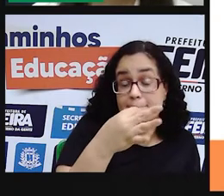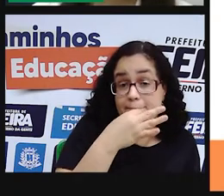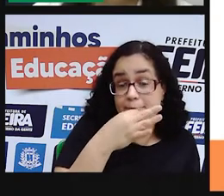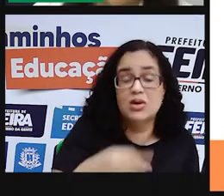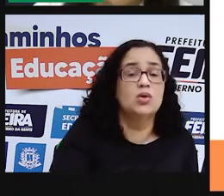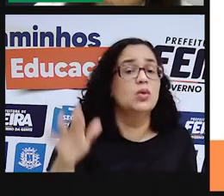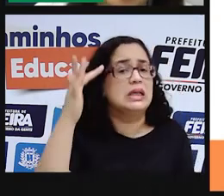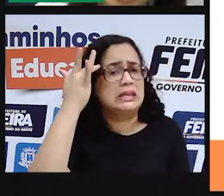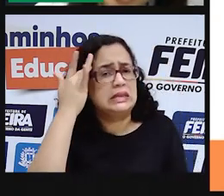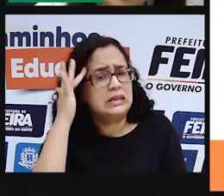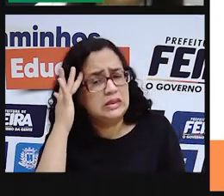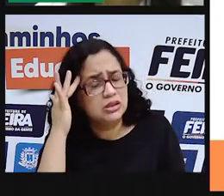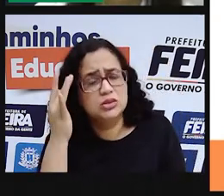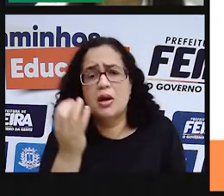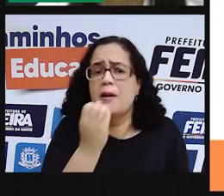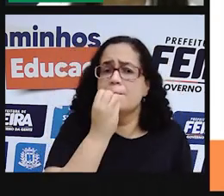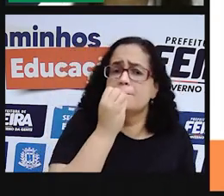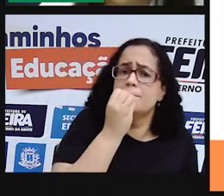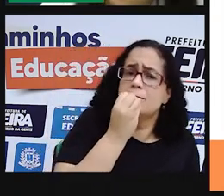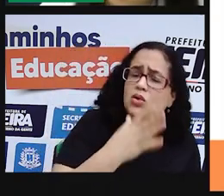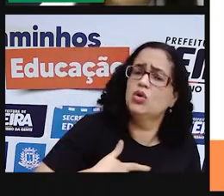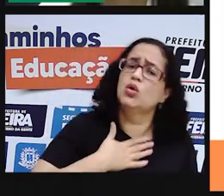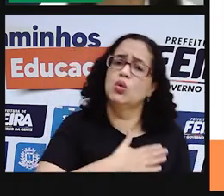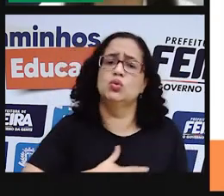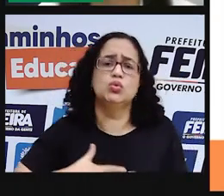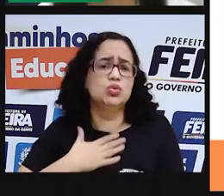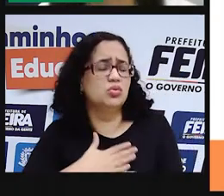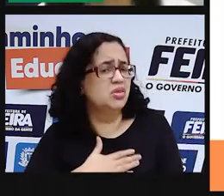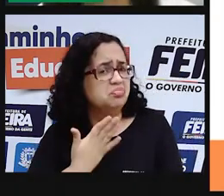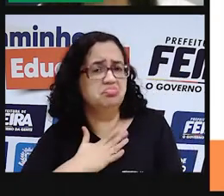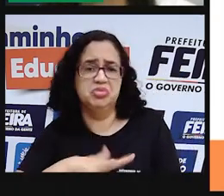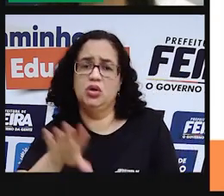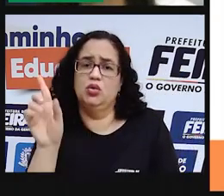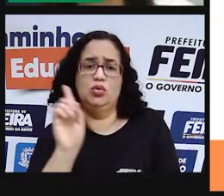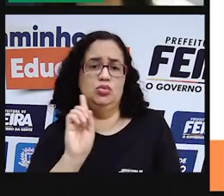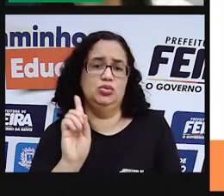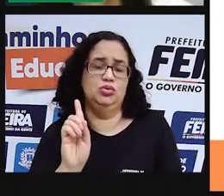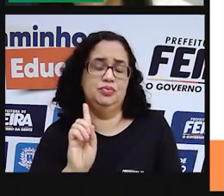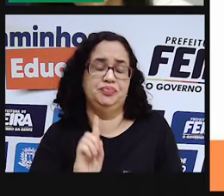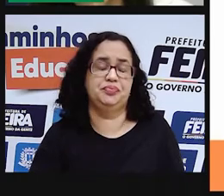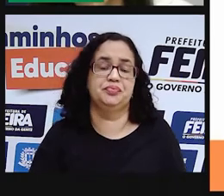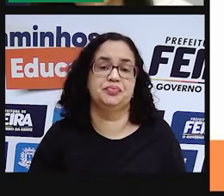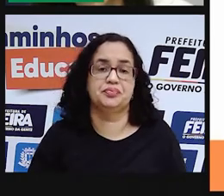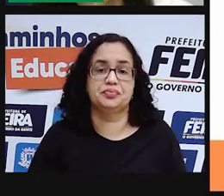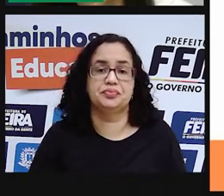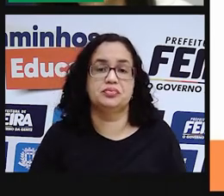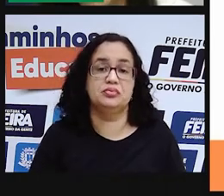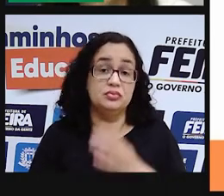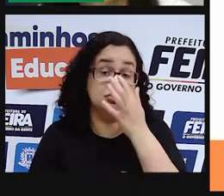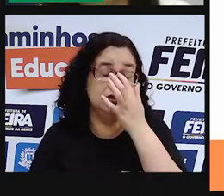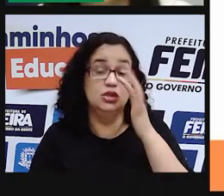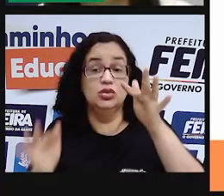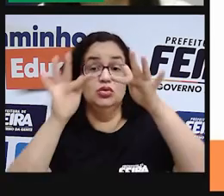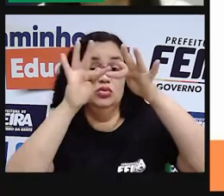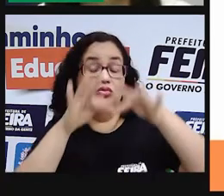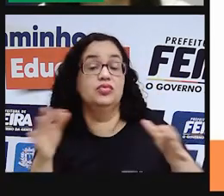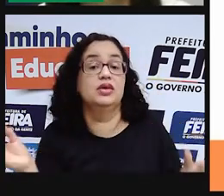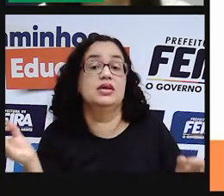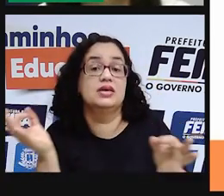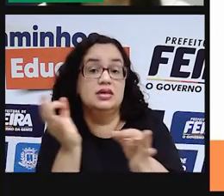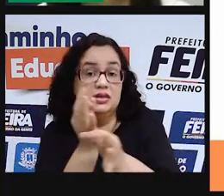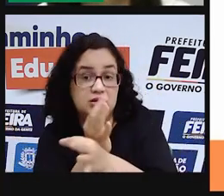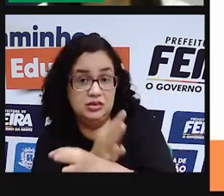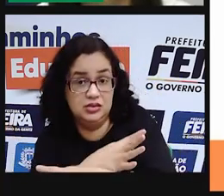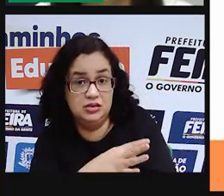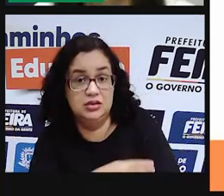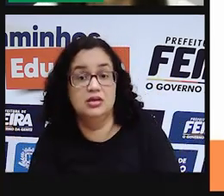que ele achou satisfatório, do que ele gostou e do que ele não gostou. No final ele termina aí,